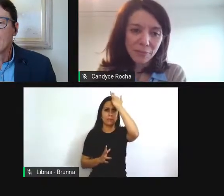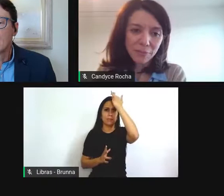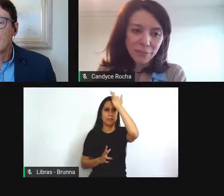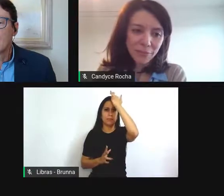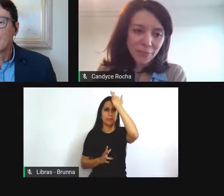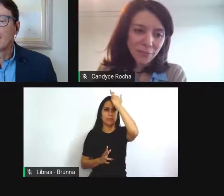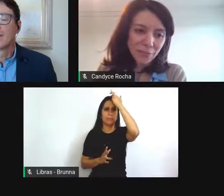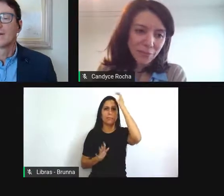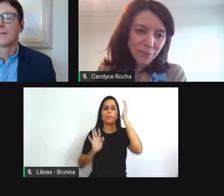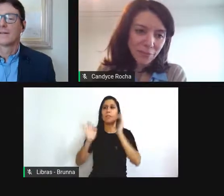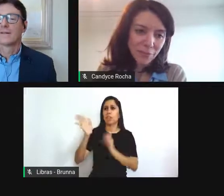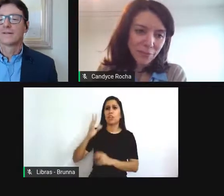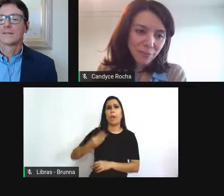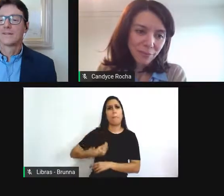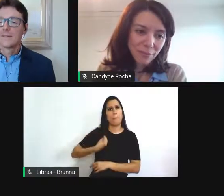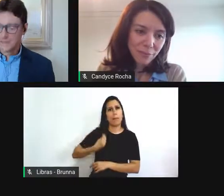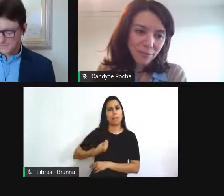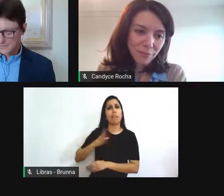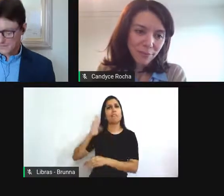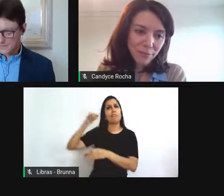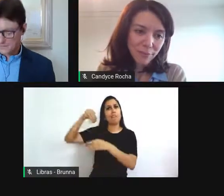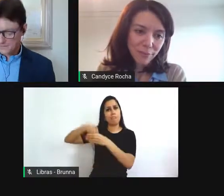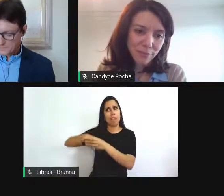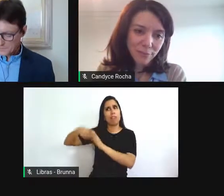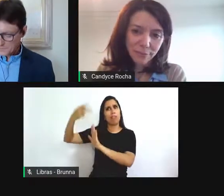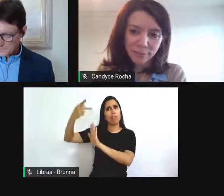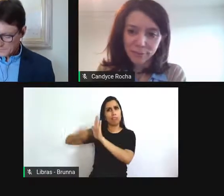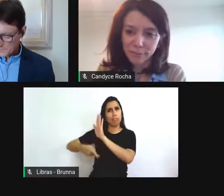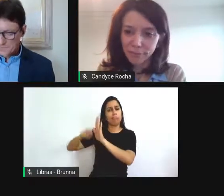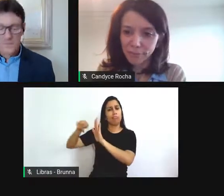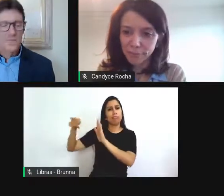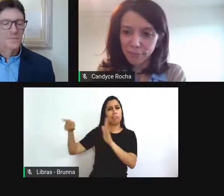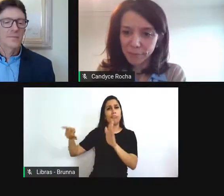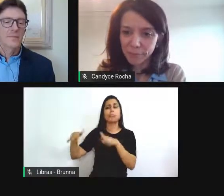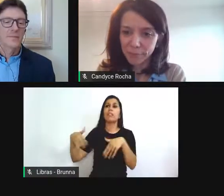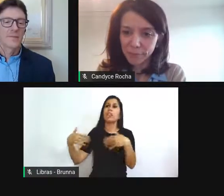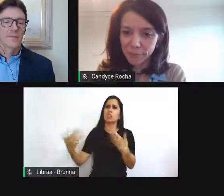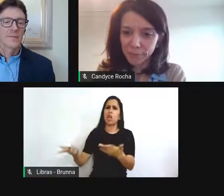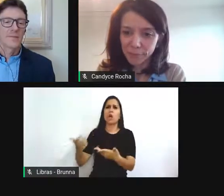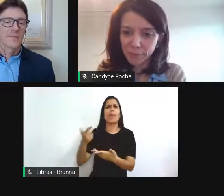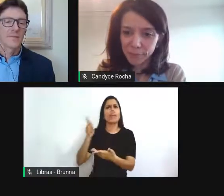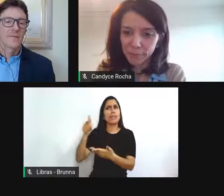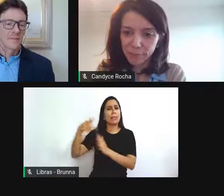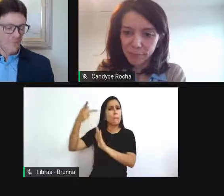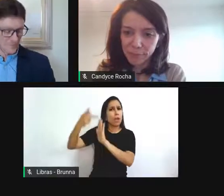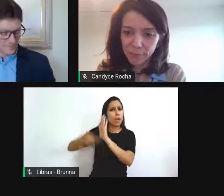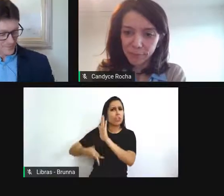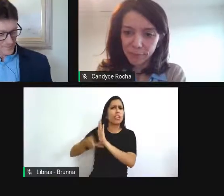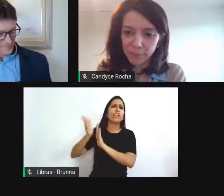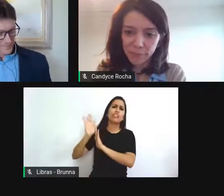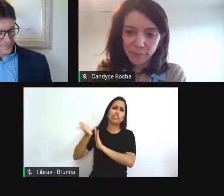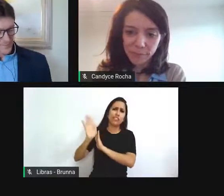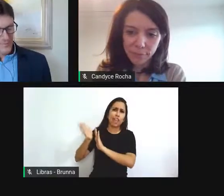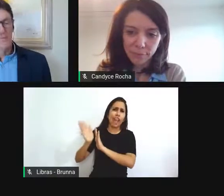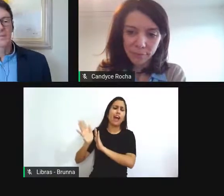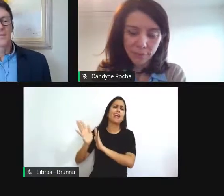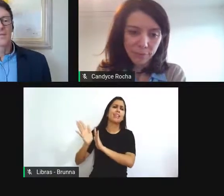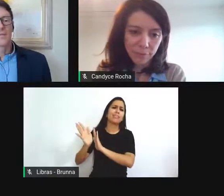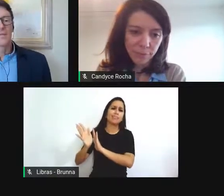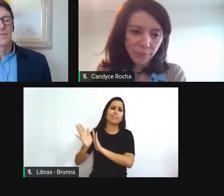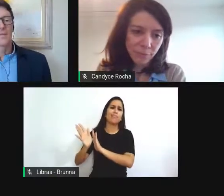está presente dentro do GitHub, né? Então, eu passei esse projeto para ele no GitHub